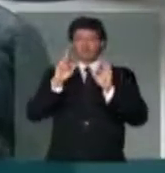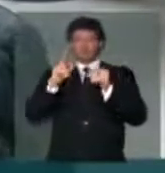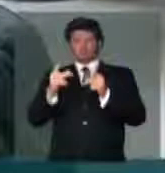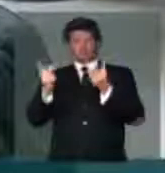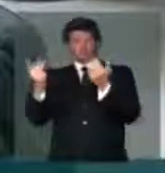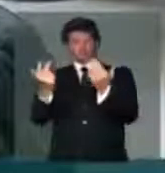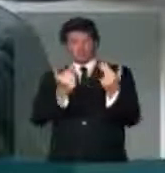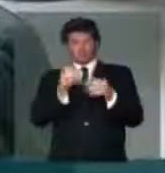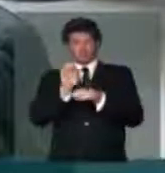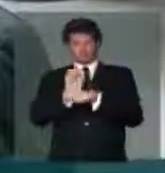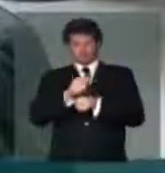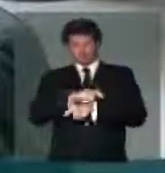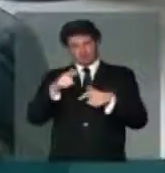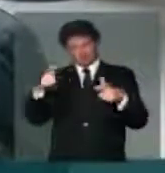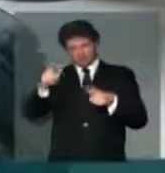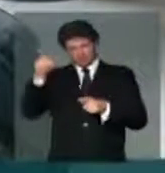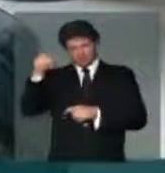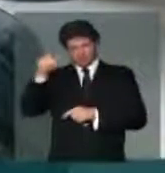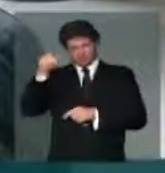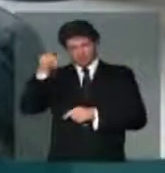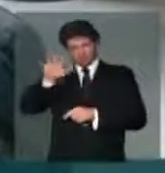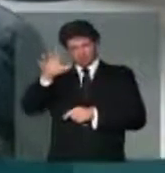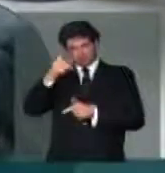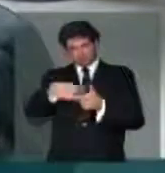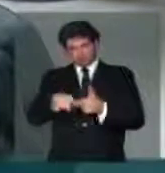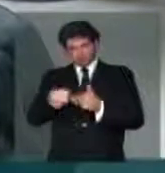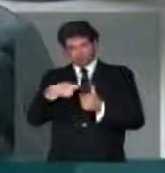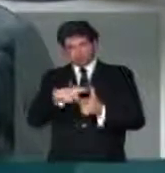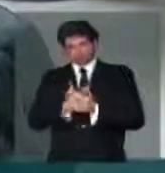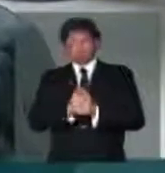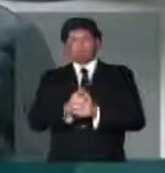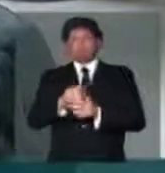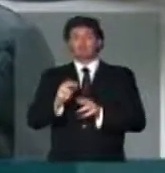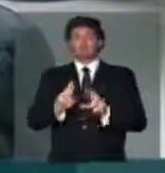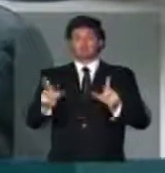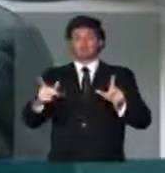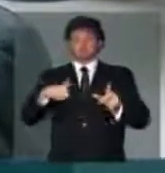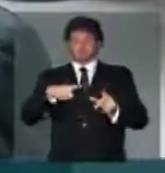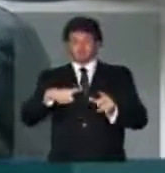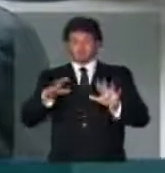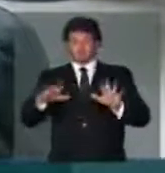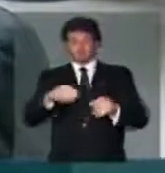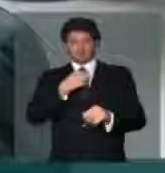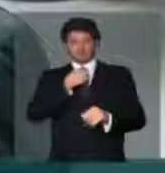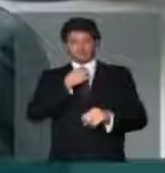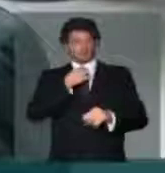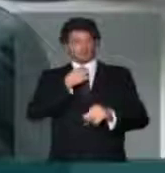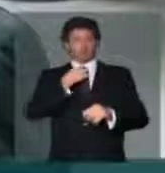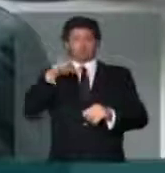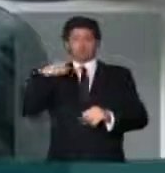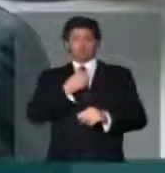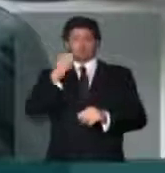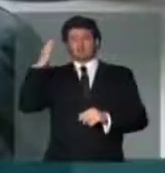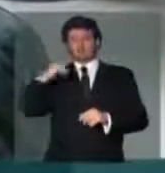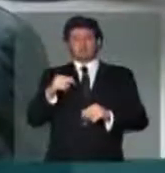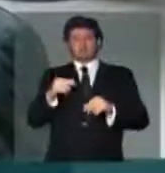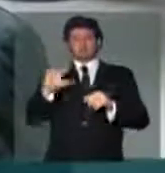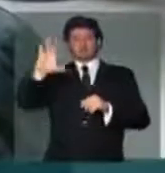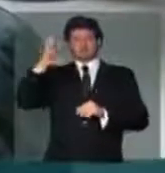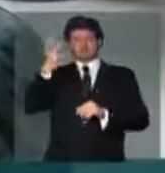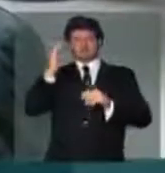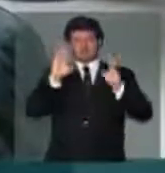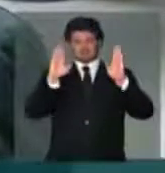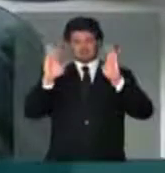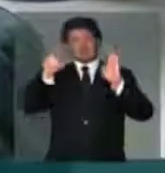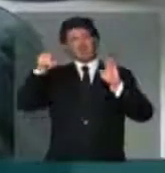estados do Nordeste brasileiro. Há uma diferença muito grande. Nós sabemos que a estiagem é uma